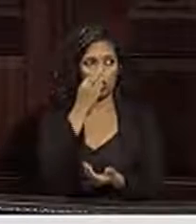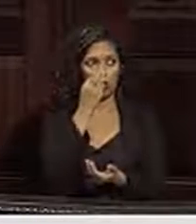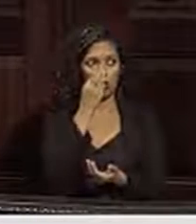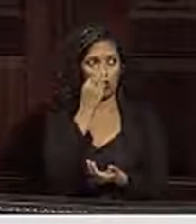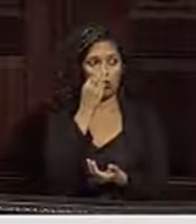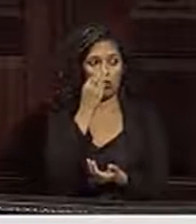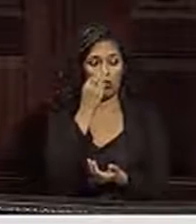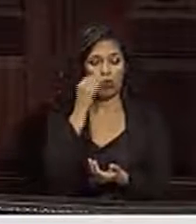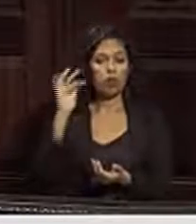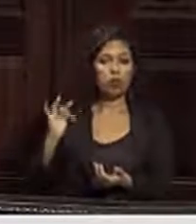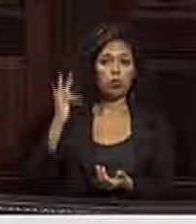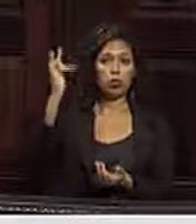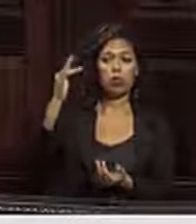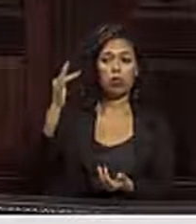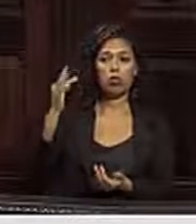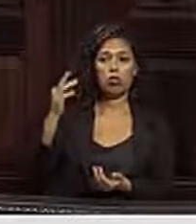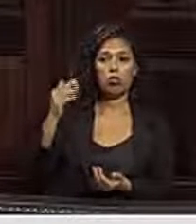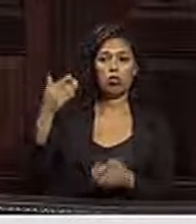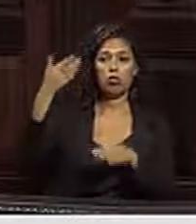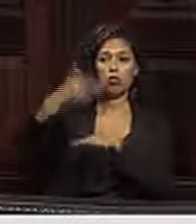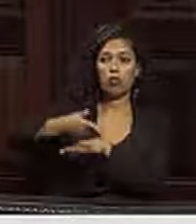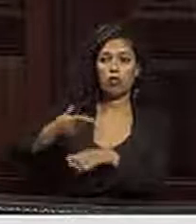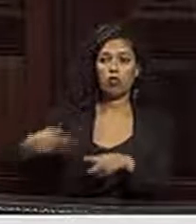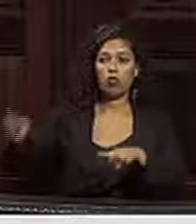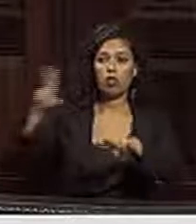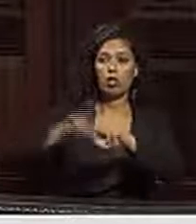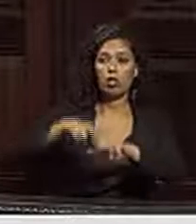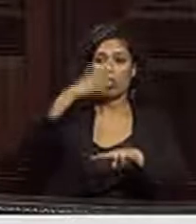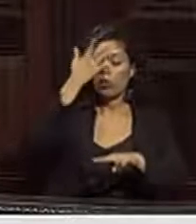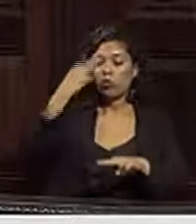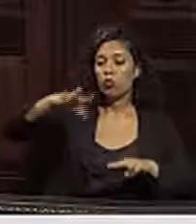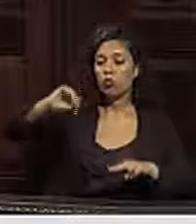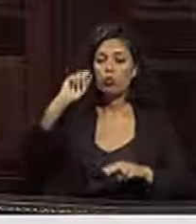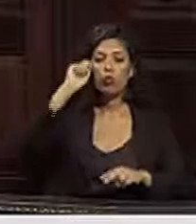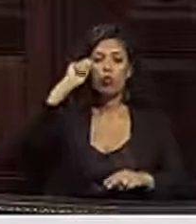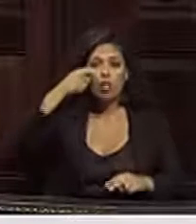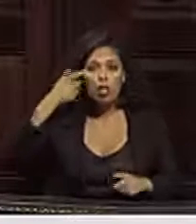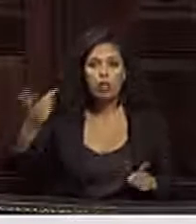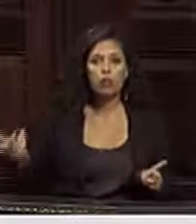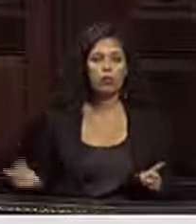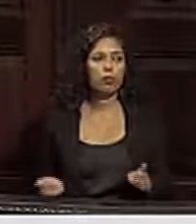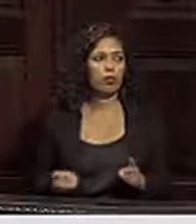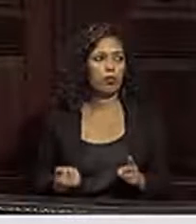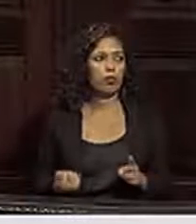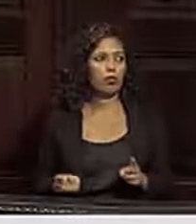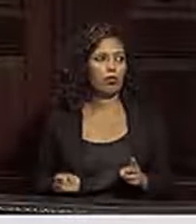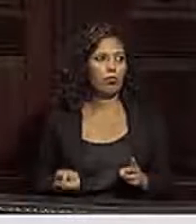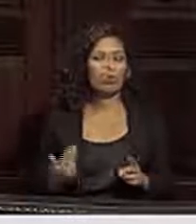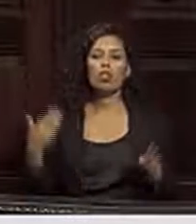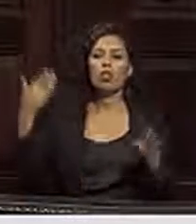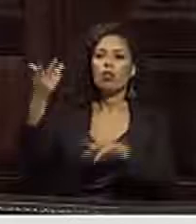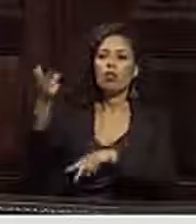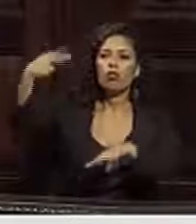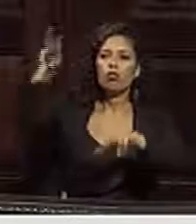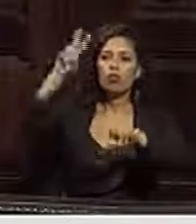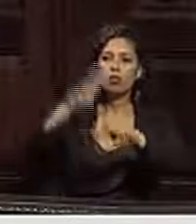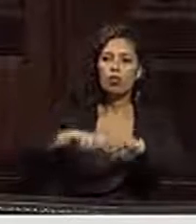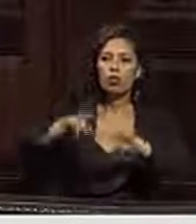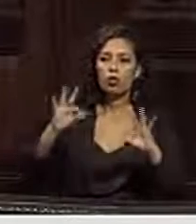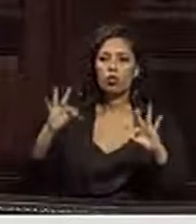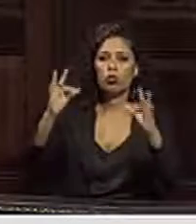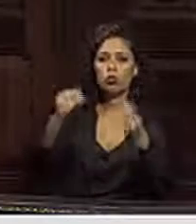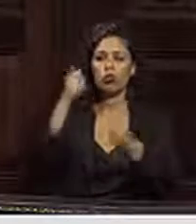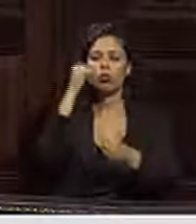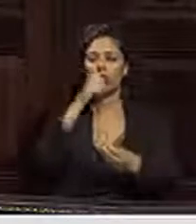negros que existem no país. Vamos prender todas as mulheres, todos